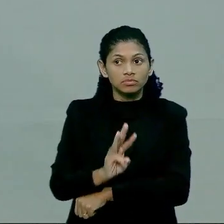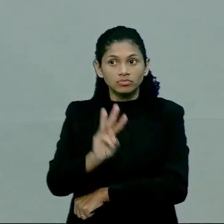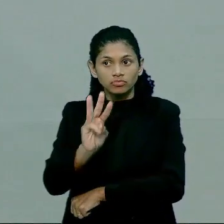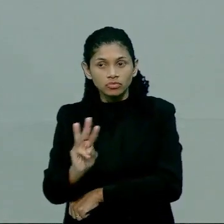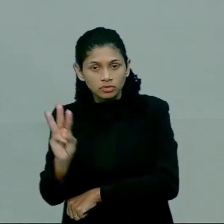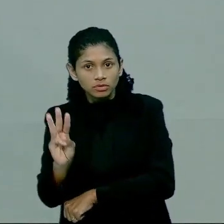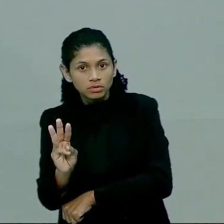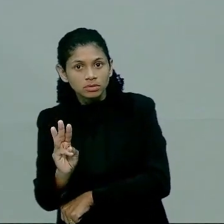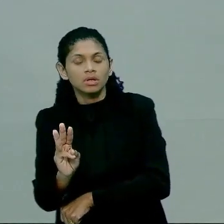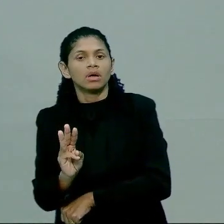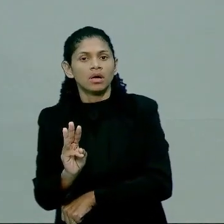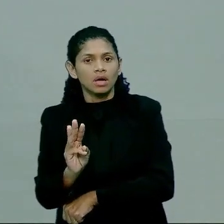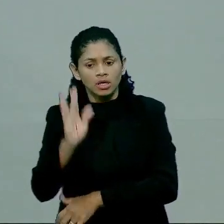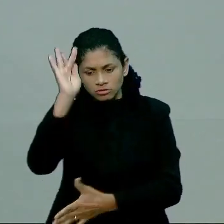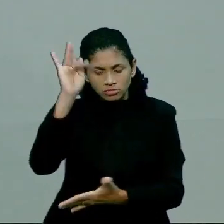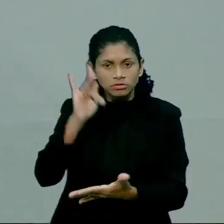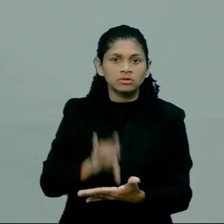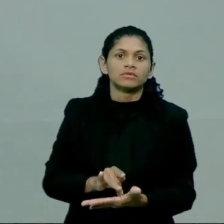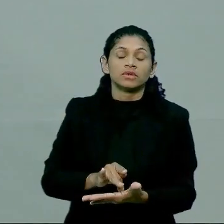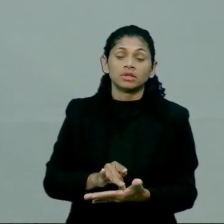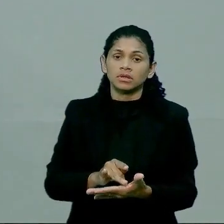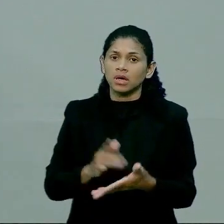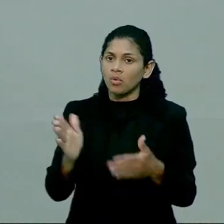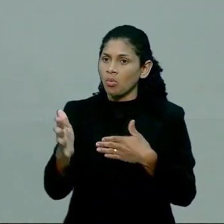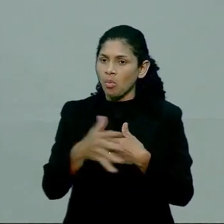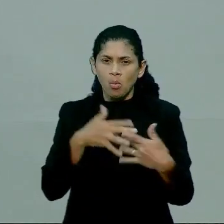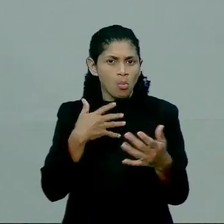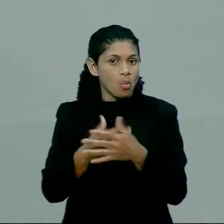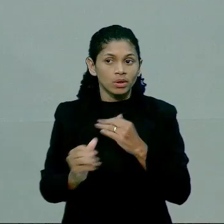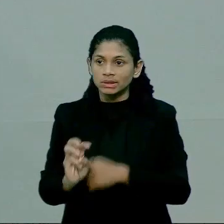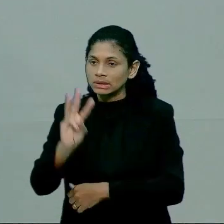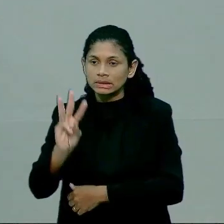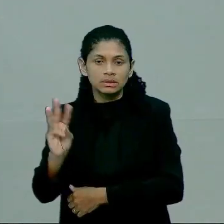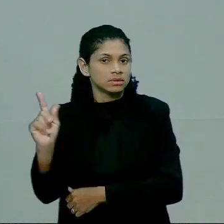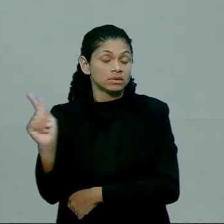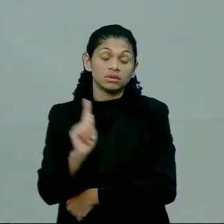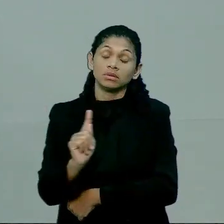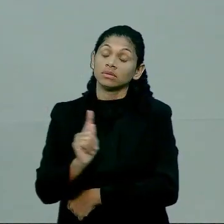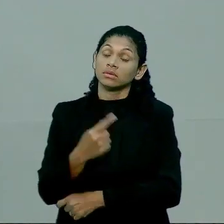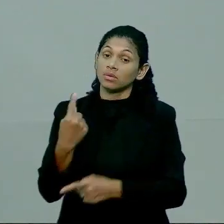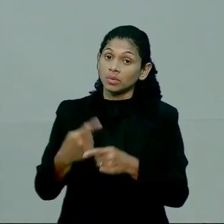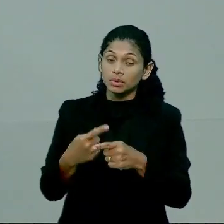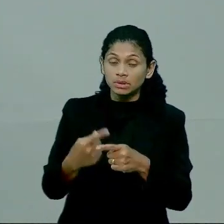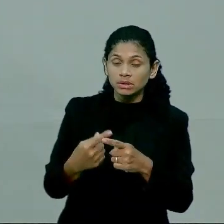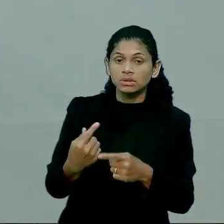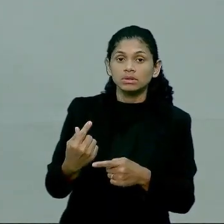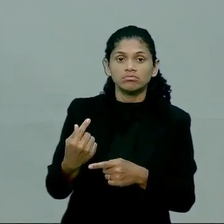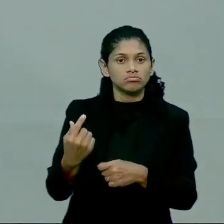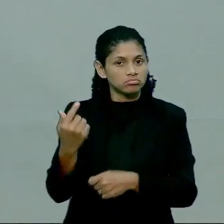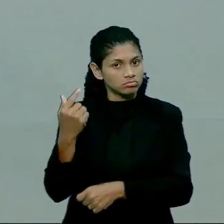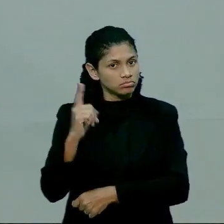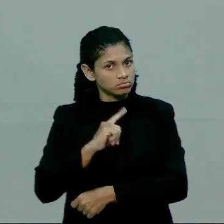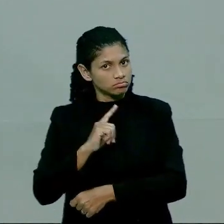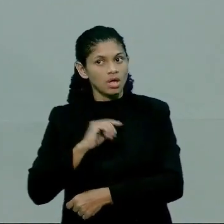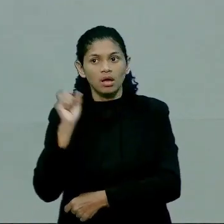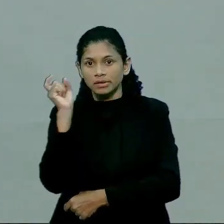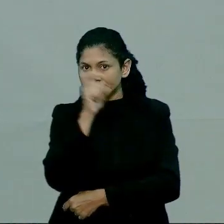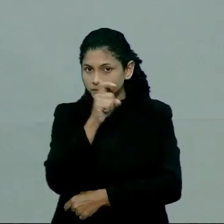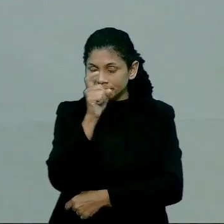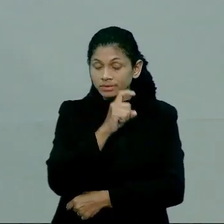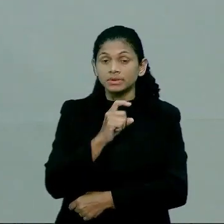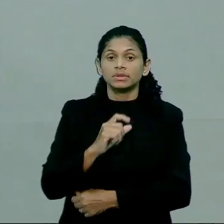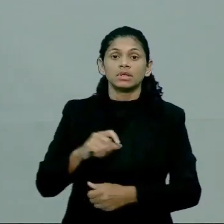o BBC eu parei ou ele país né que a gente chama o país também tem aqui no Brasil né temos o site